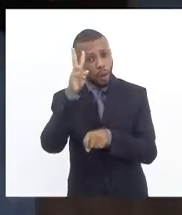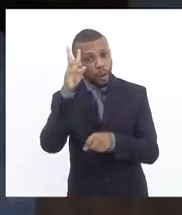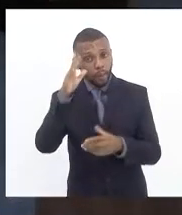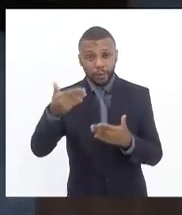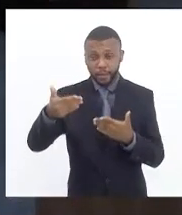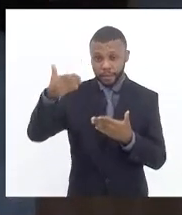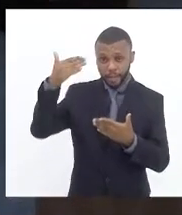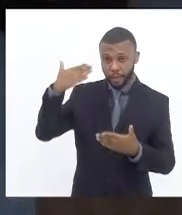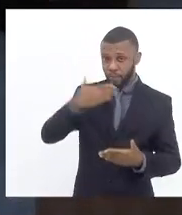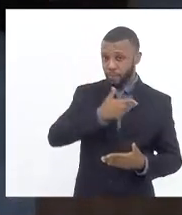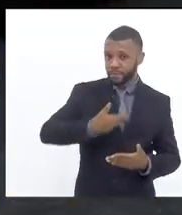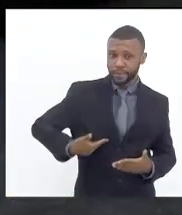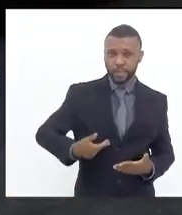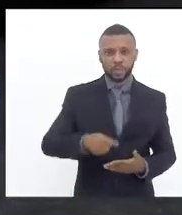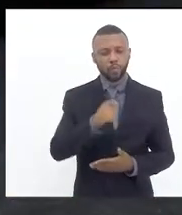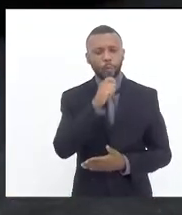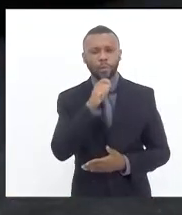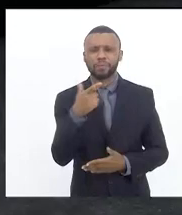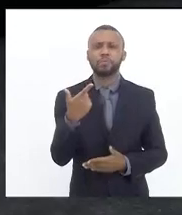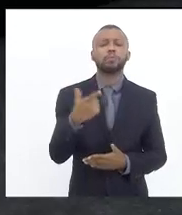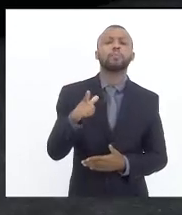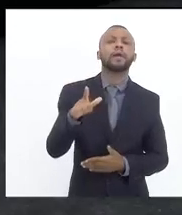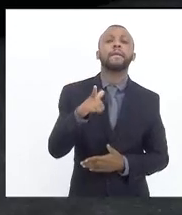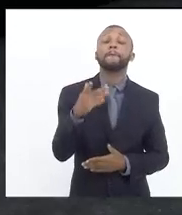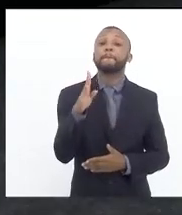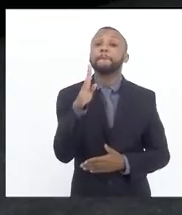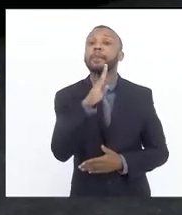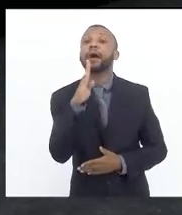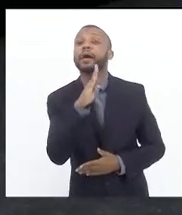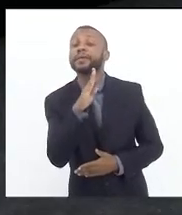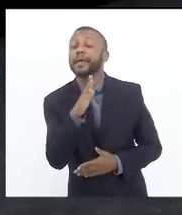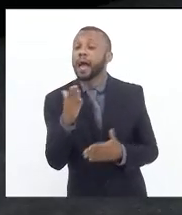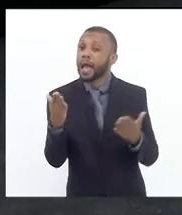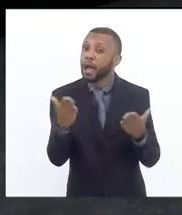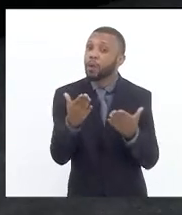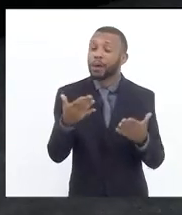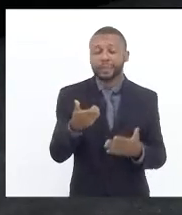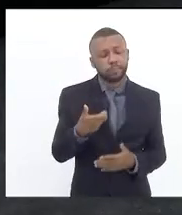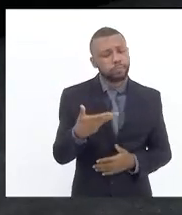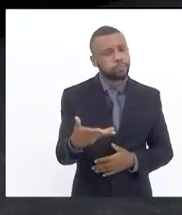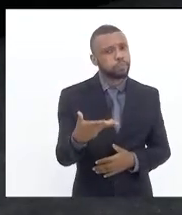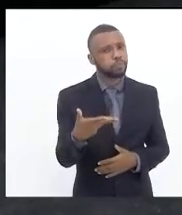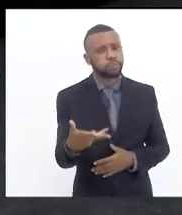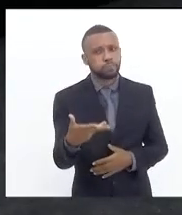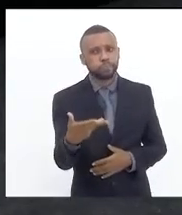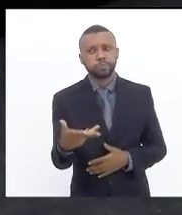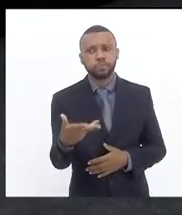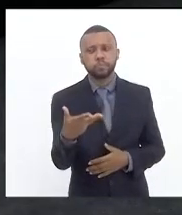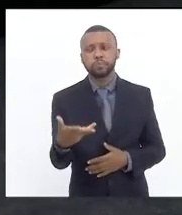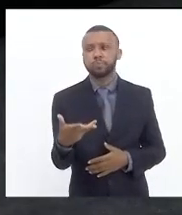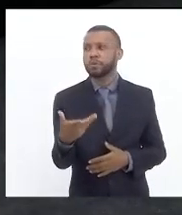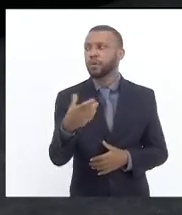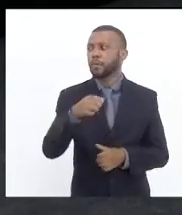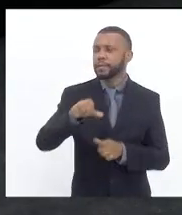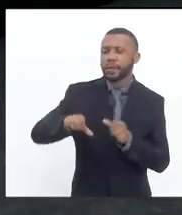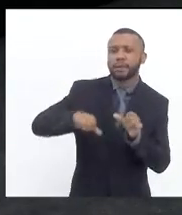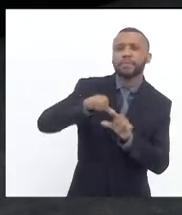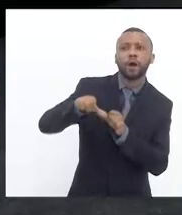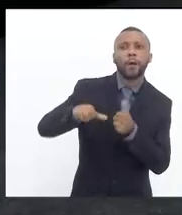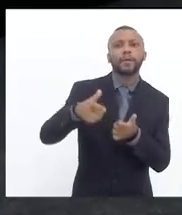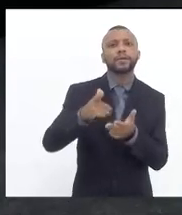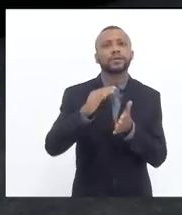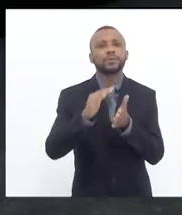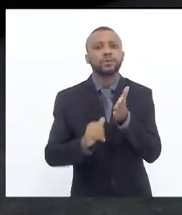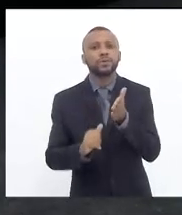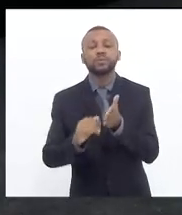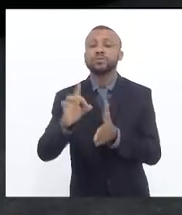o governo disse que não tinha pressa e agora está correndo correndo com essas reformas que tiram